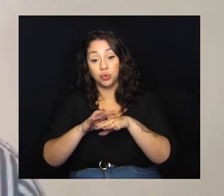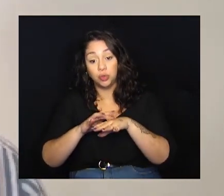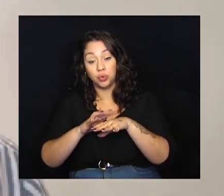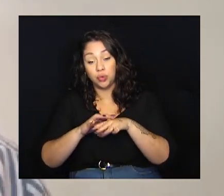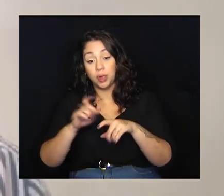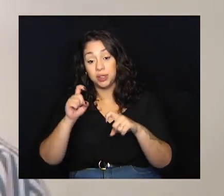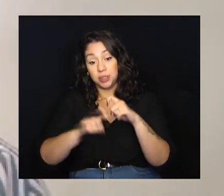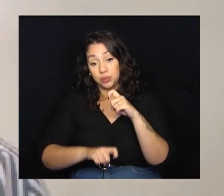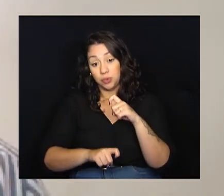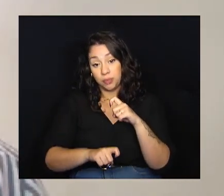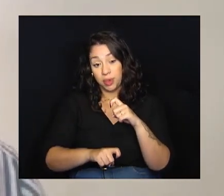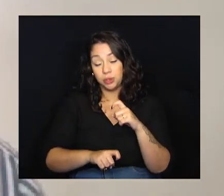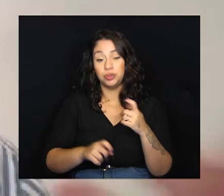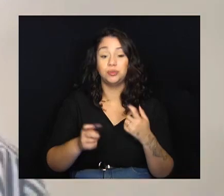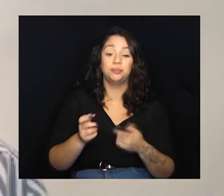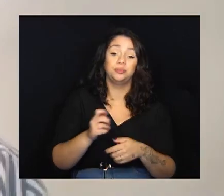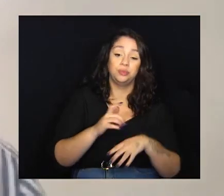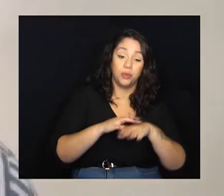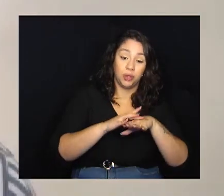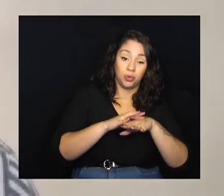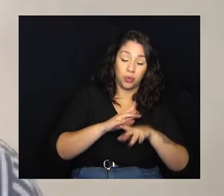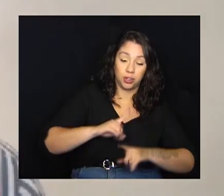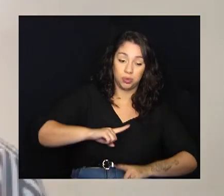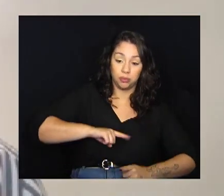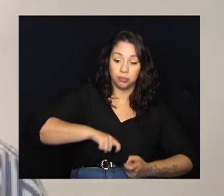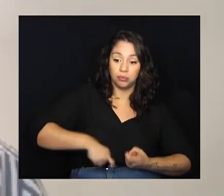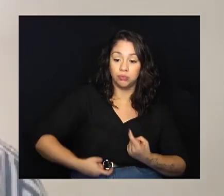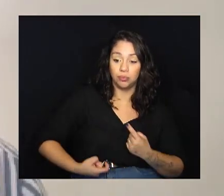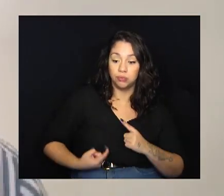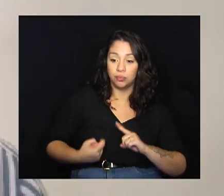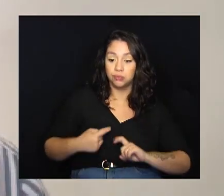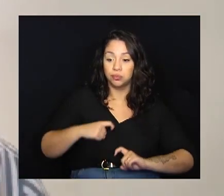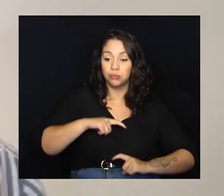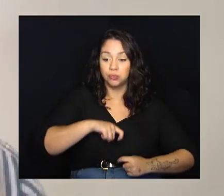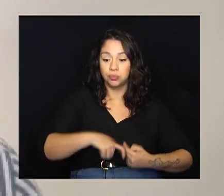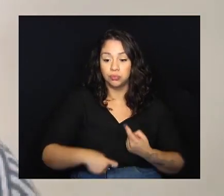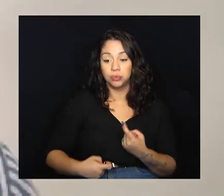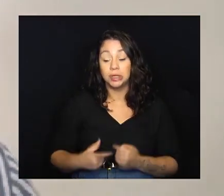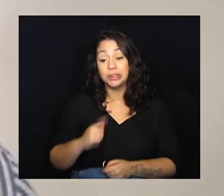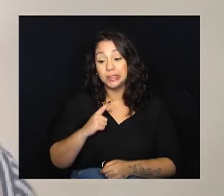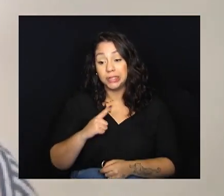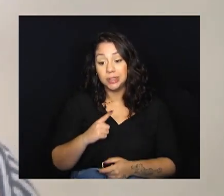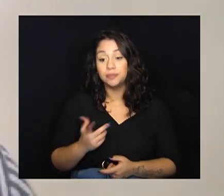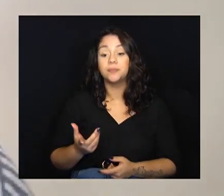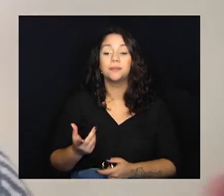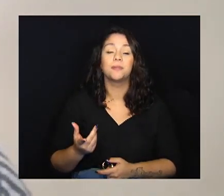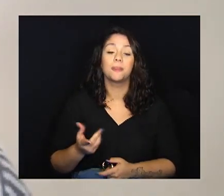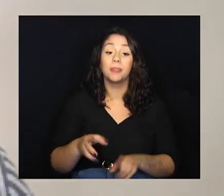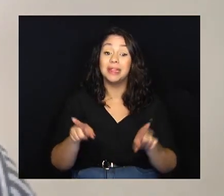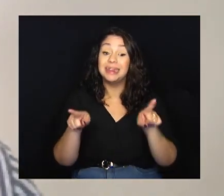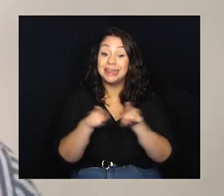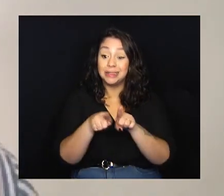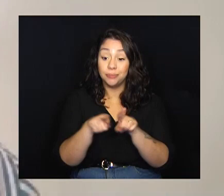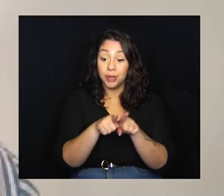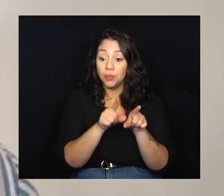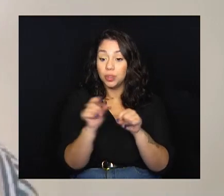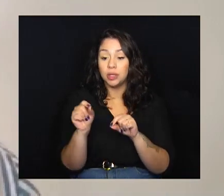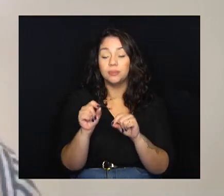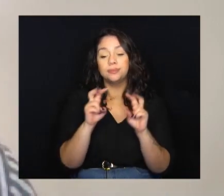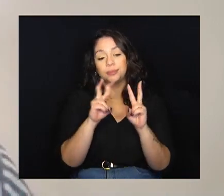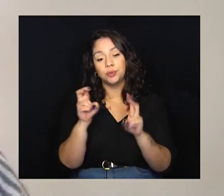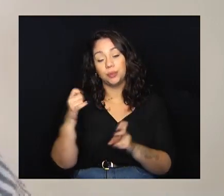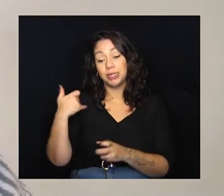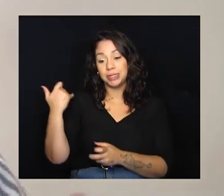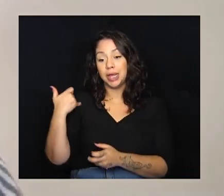transmissíveis doenças metabólicas que o pai ou a mãe podem carregar né E aí entra também essa questão da idade